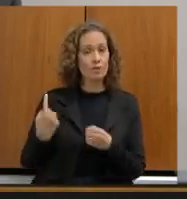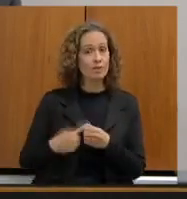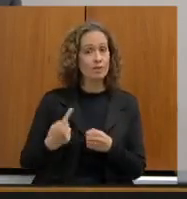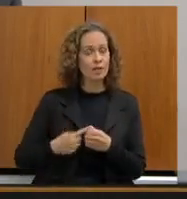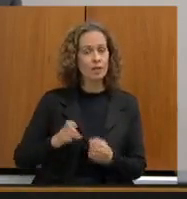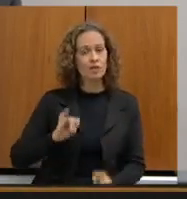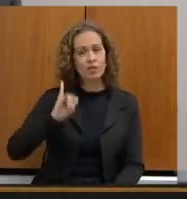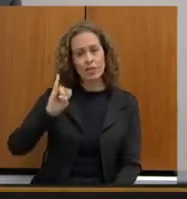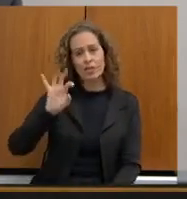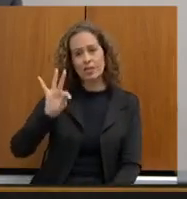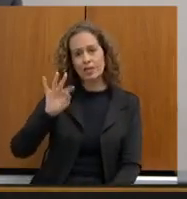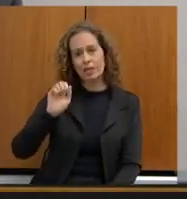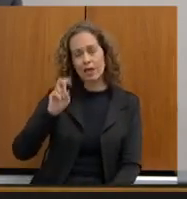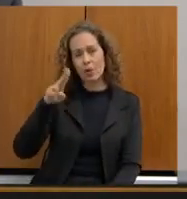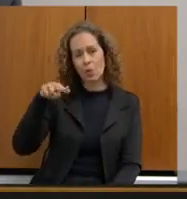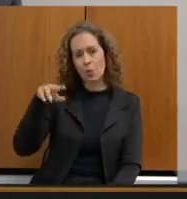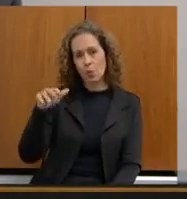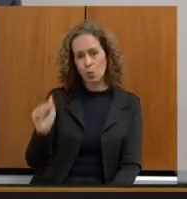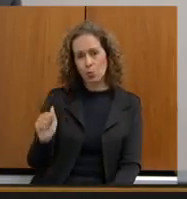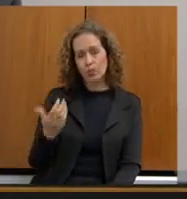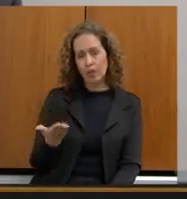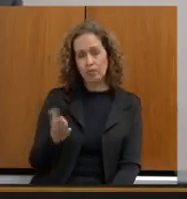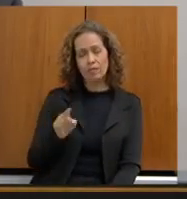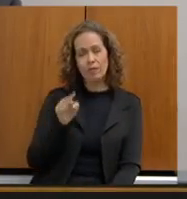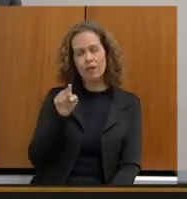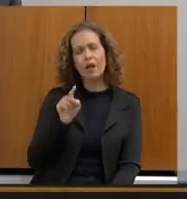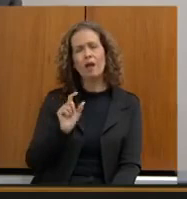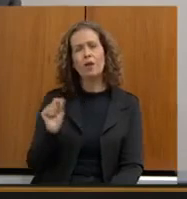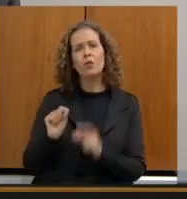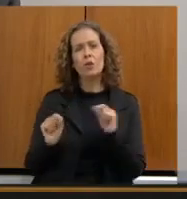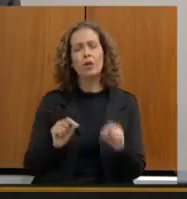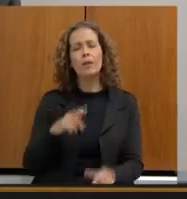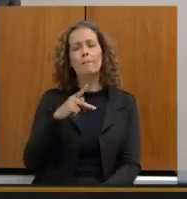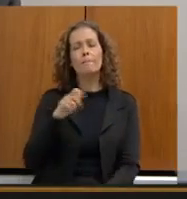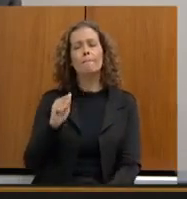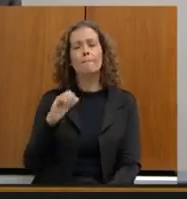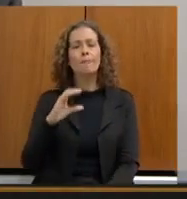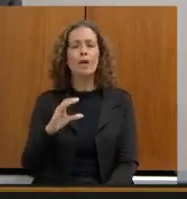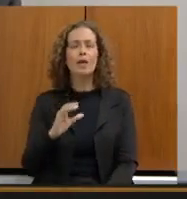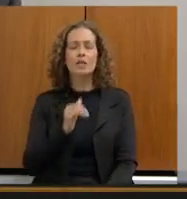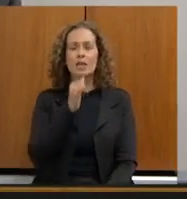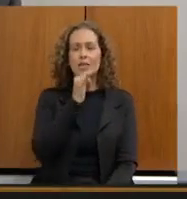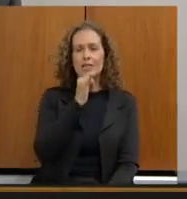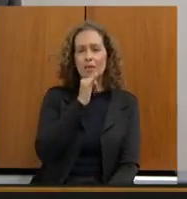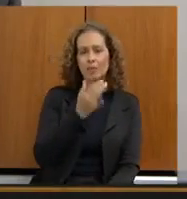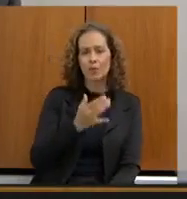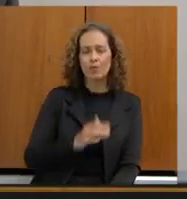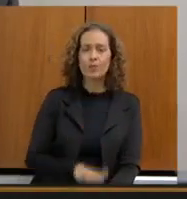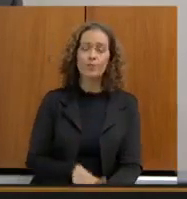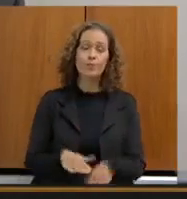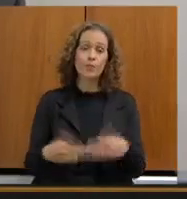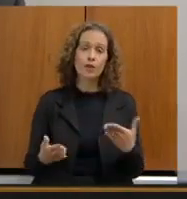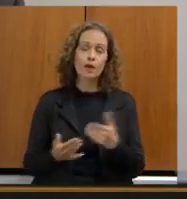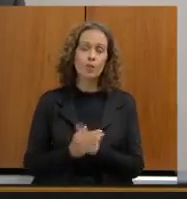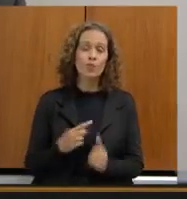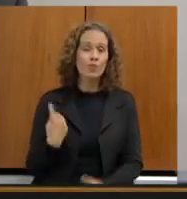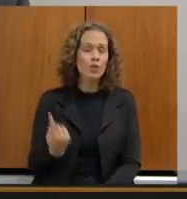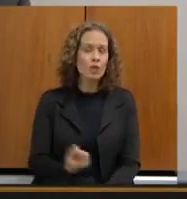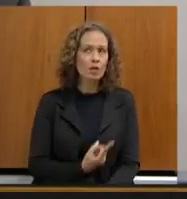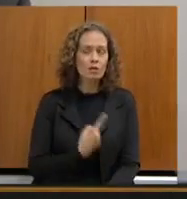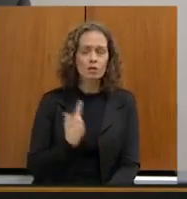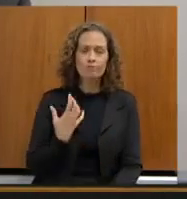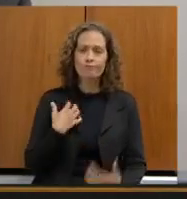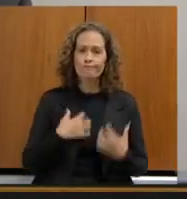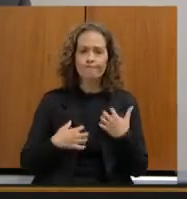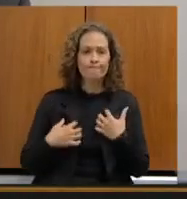onde ali se instalar a chamada apac mãe apac exemplo secretário a decepção que nós tivemos